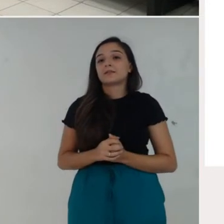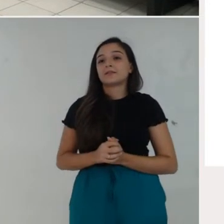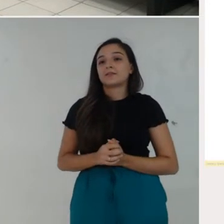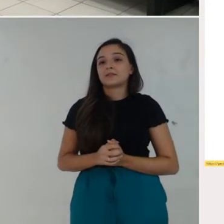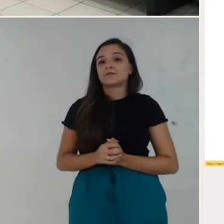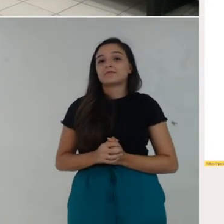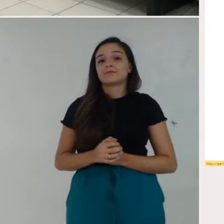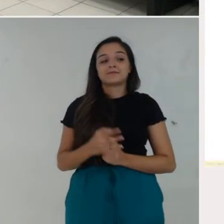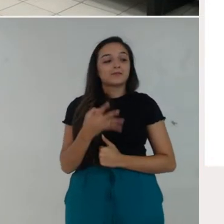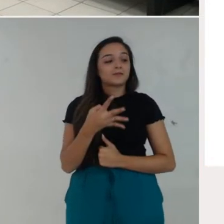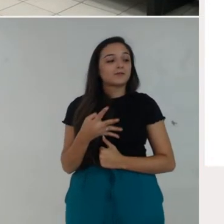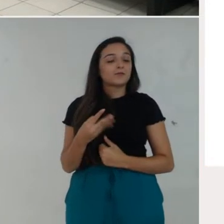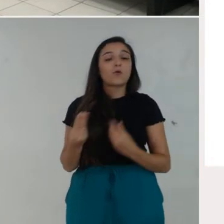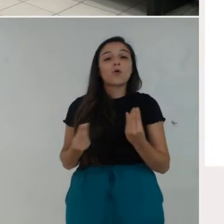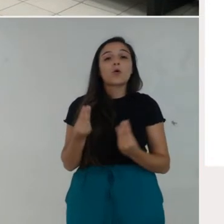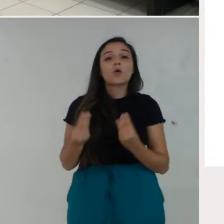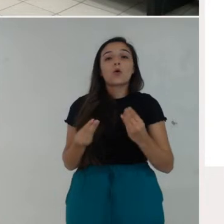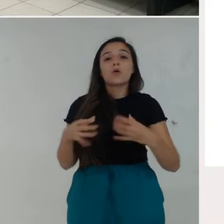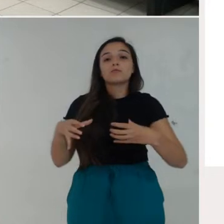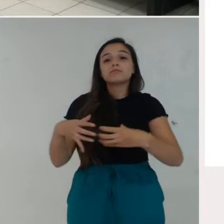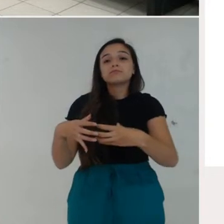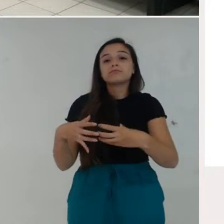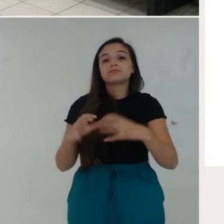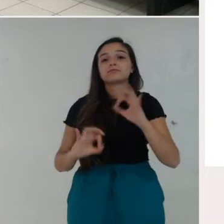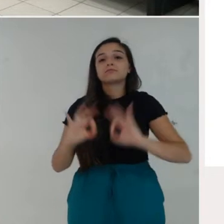né, esse quadro.